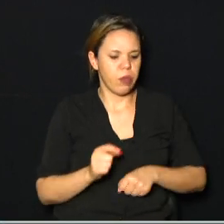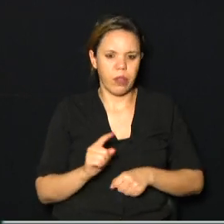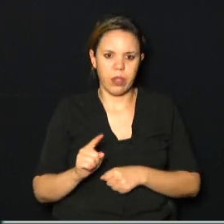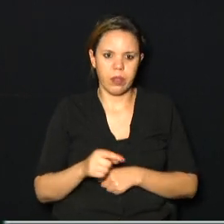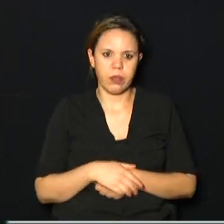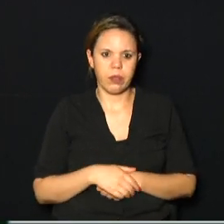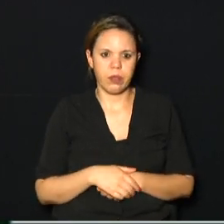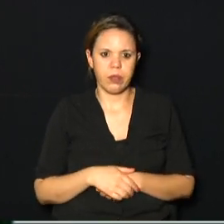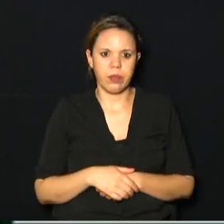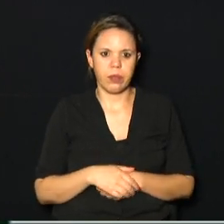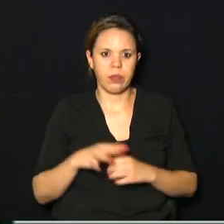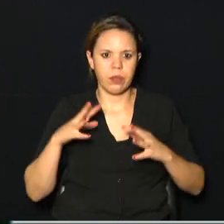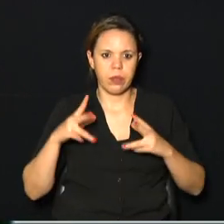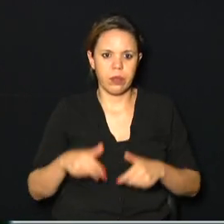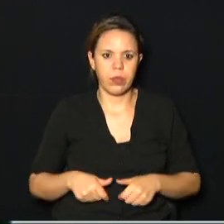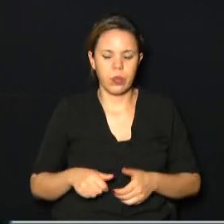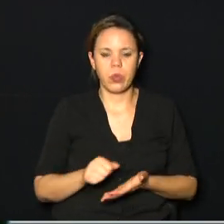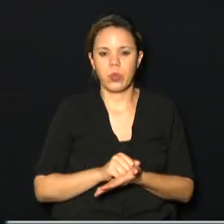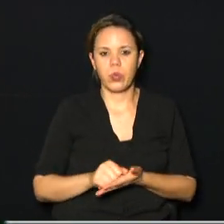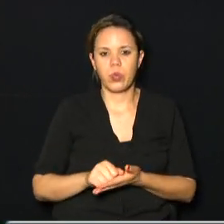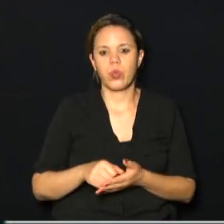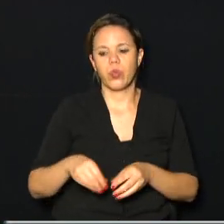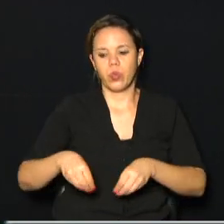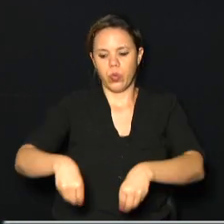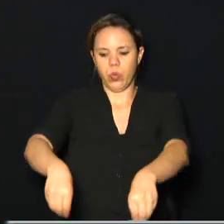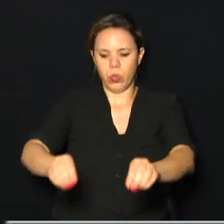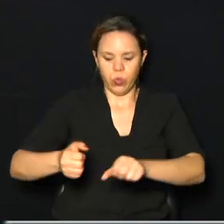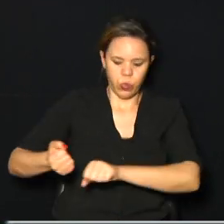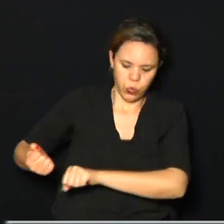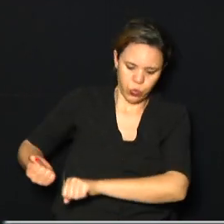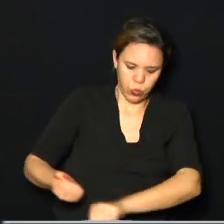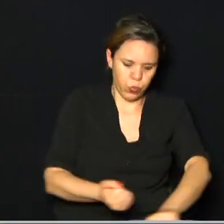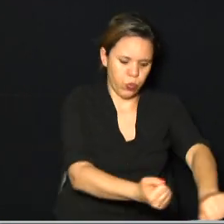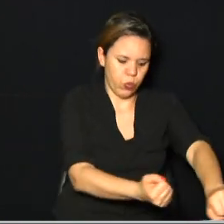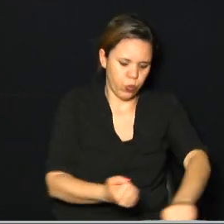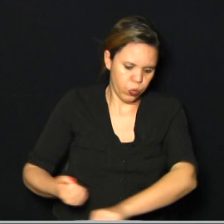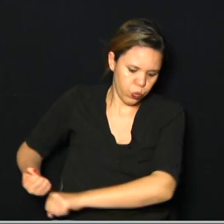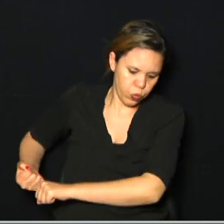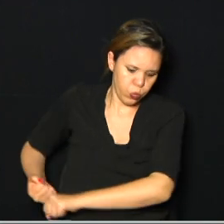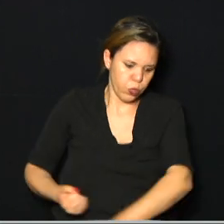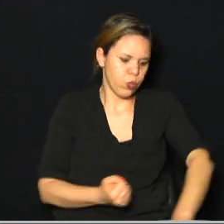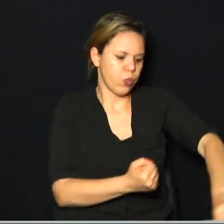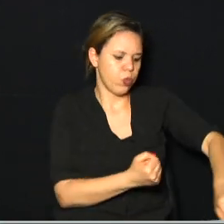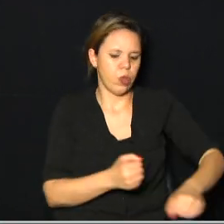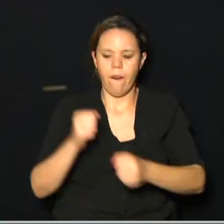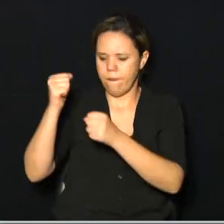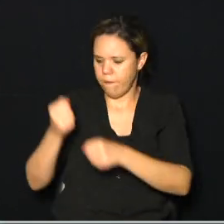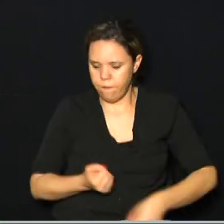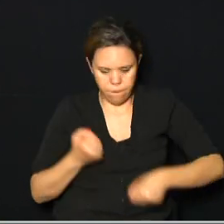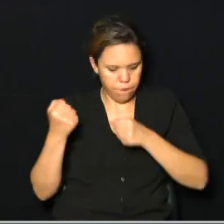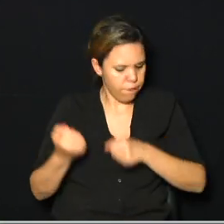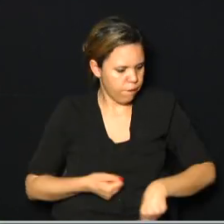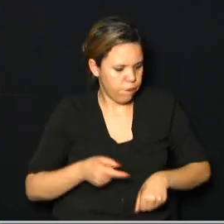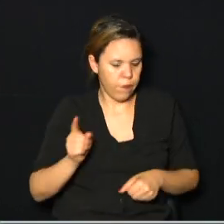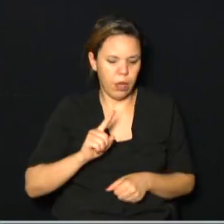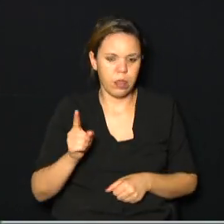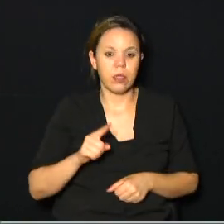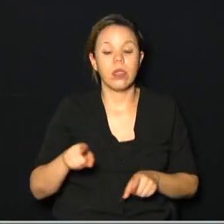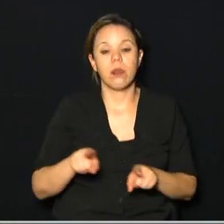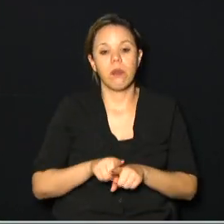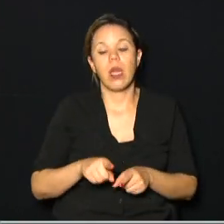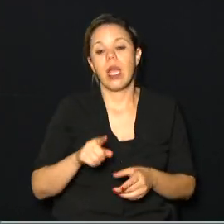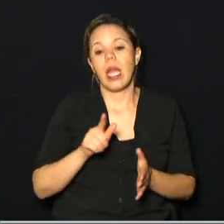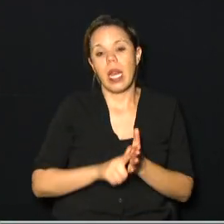doutora? Higienizar com um pano úmido, né? Então, a gente passa pano para limpar e não varrer. E a higiene dos